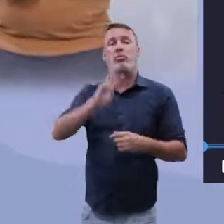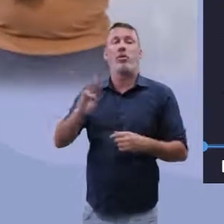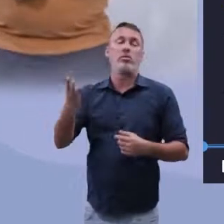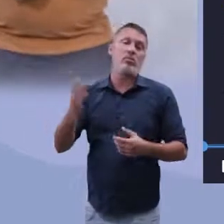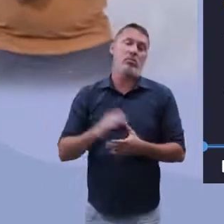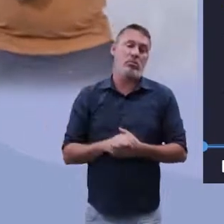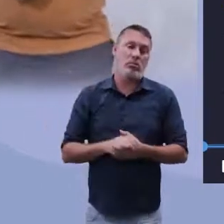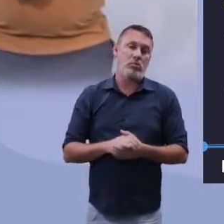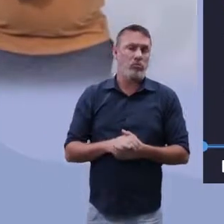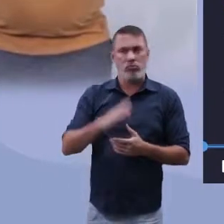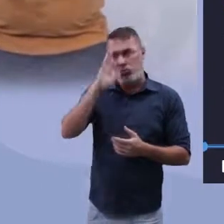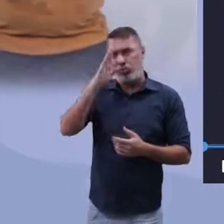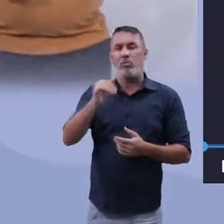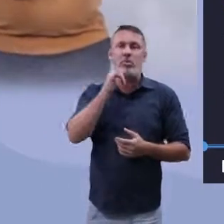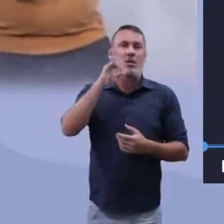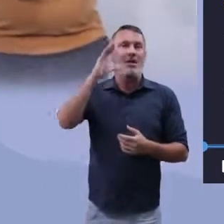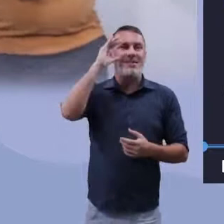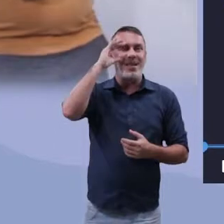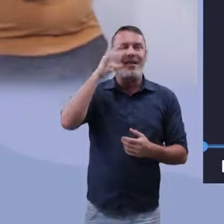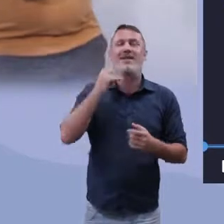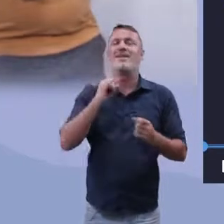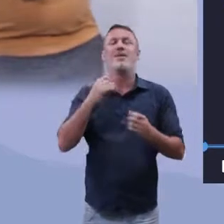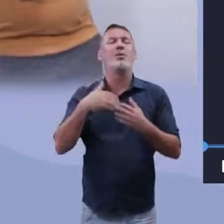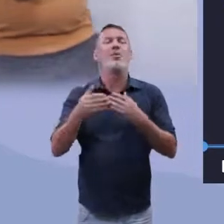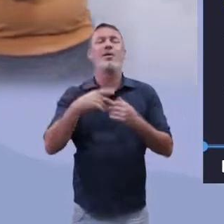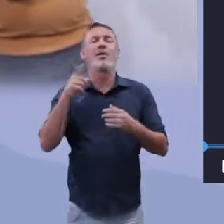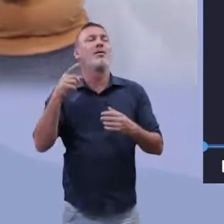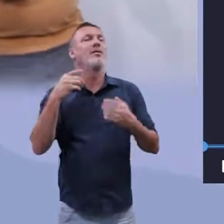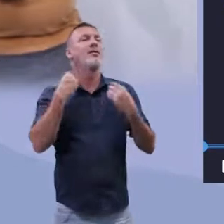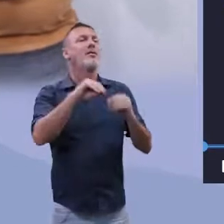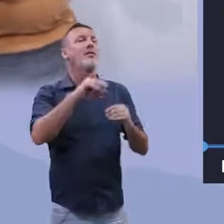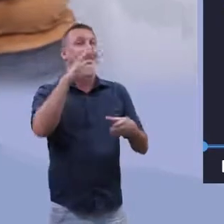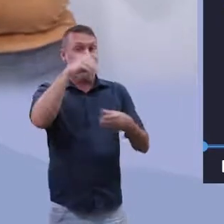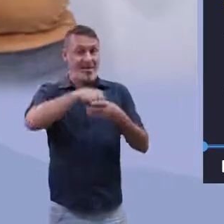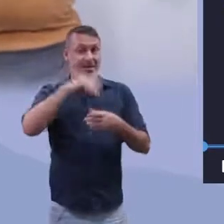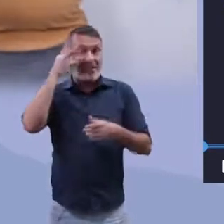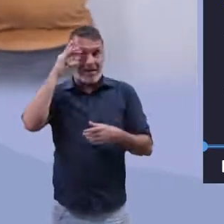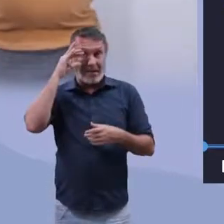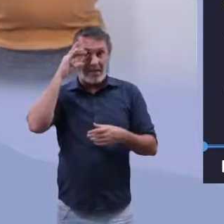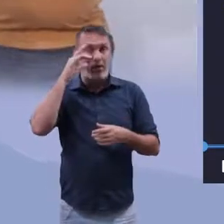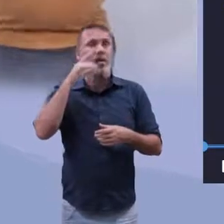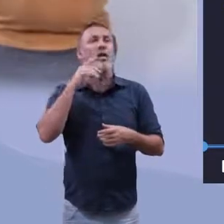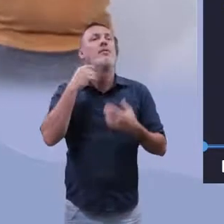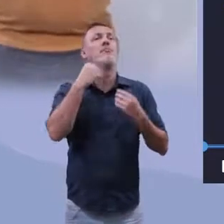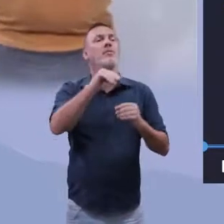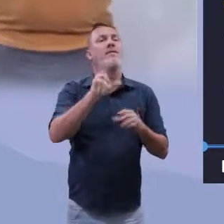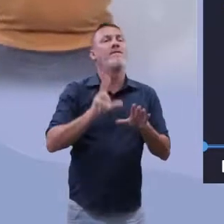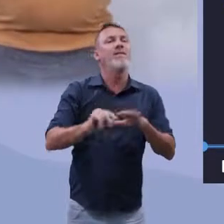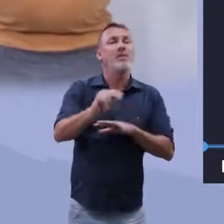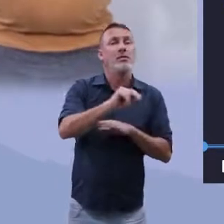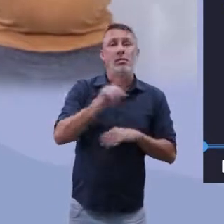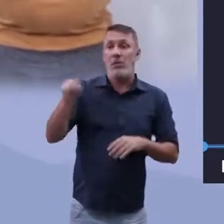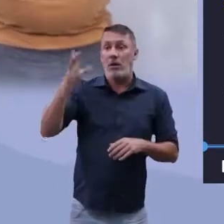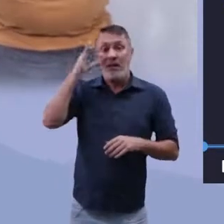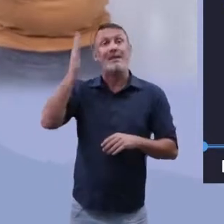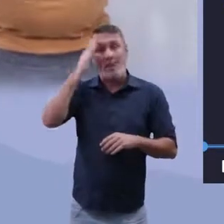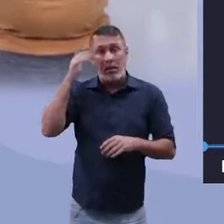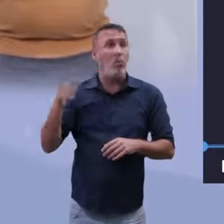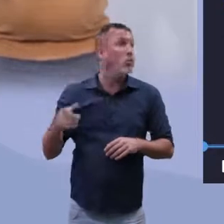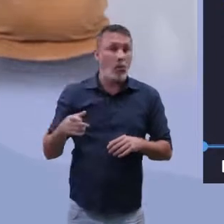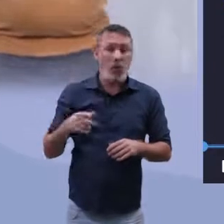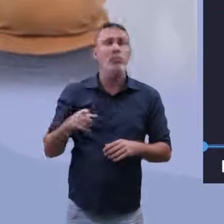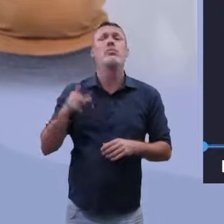quem é o provedor. A exemplo, se o Instagram postou uma fake news, ele precisa saber quem foi que postou isso. Ele é o